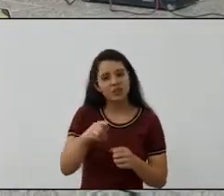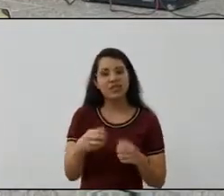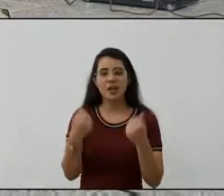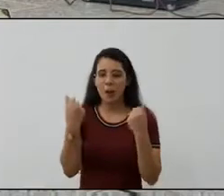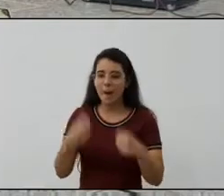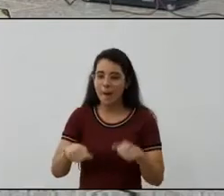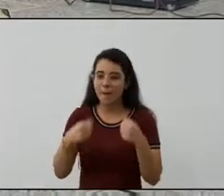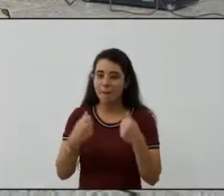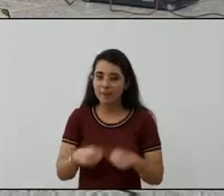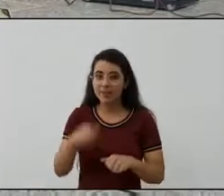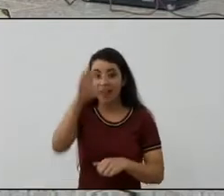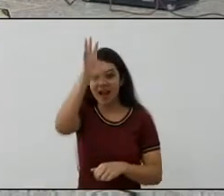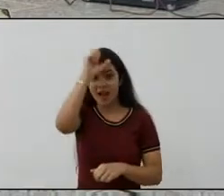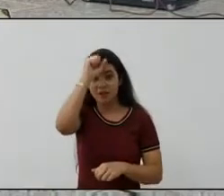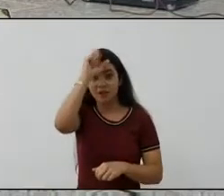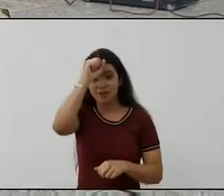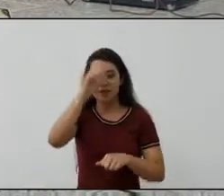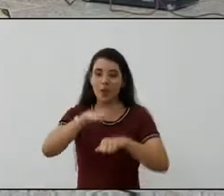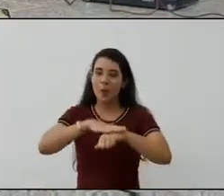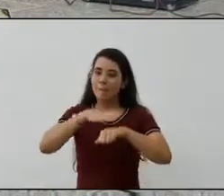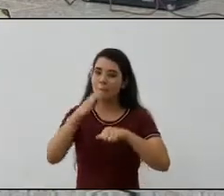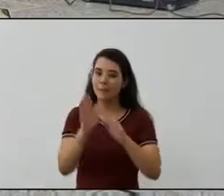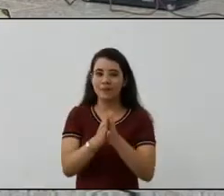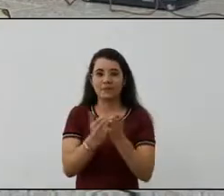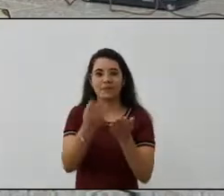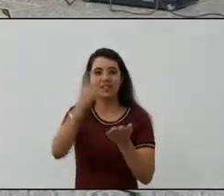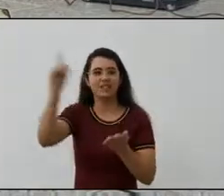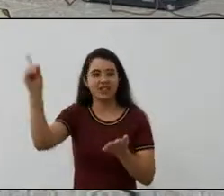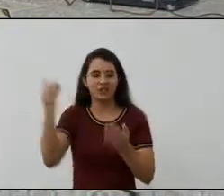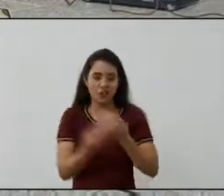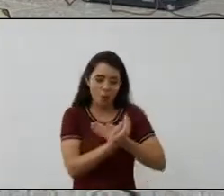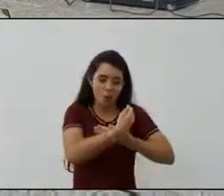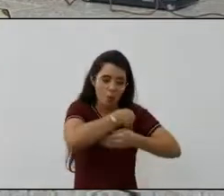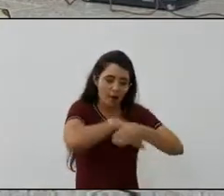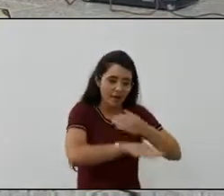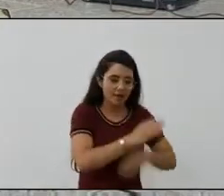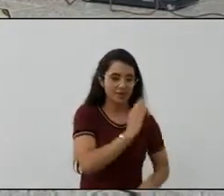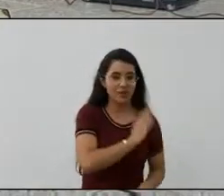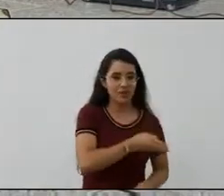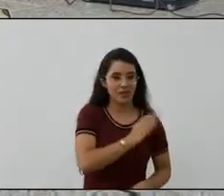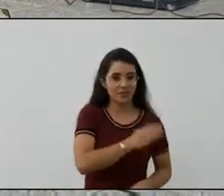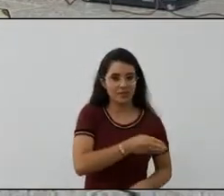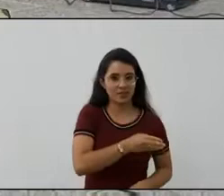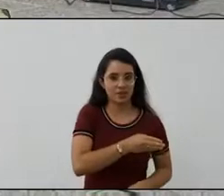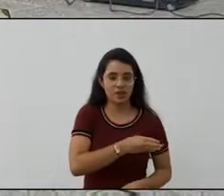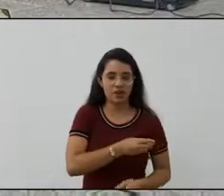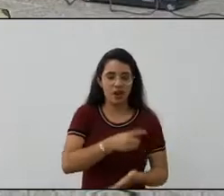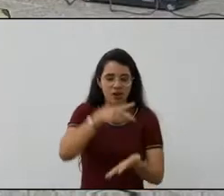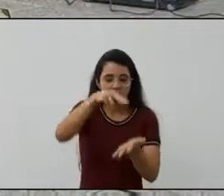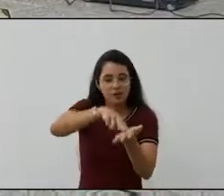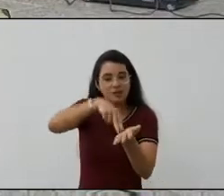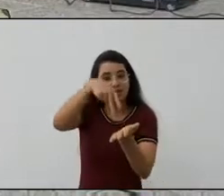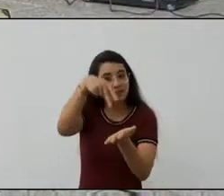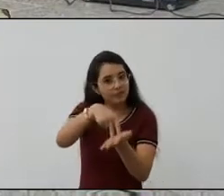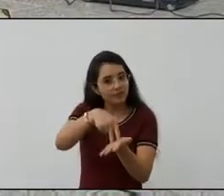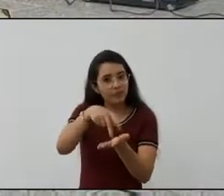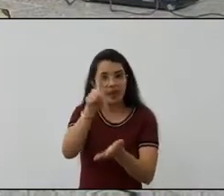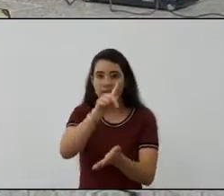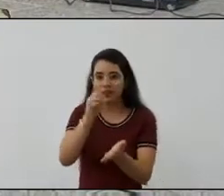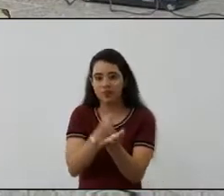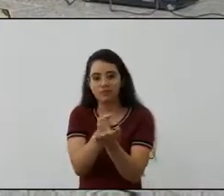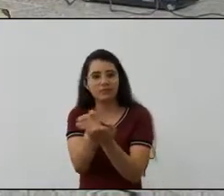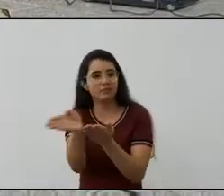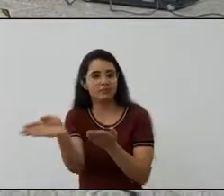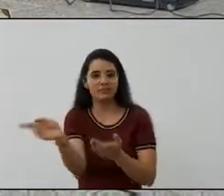segurar a palavra de Deus bem firme, para não desviar nem para a direita nem para a